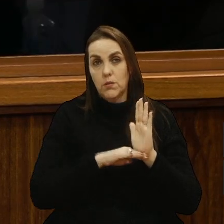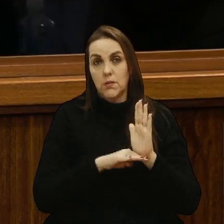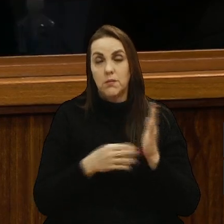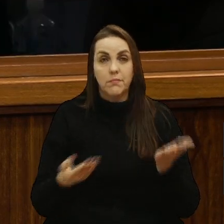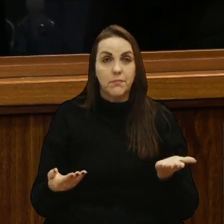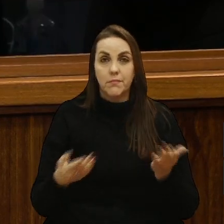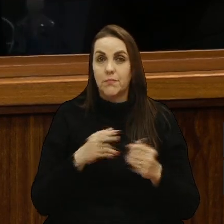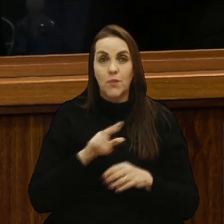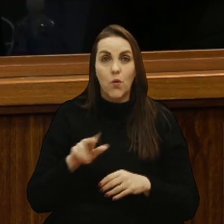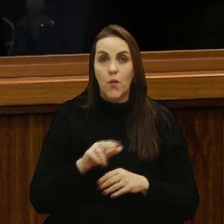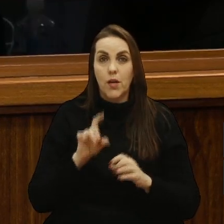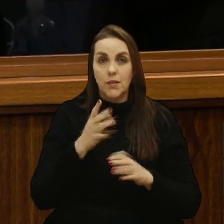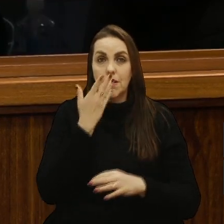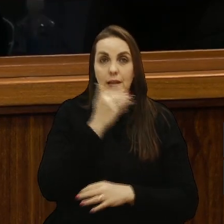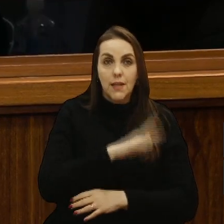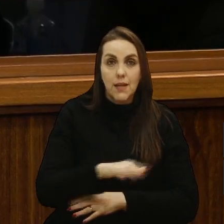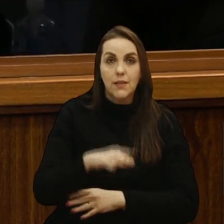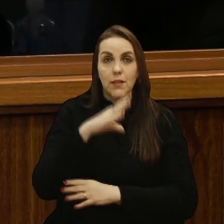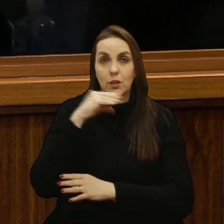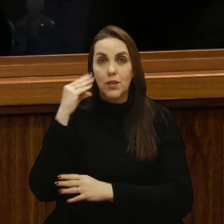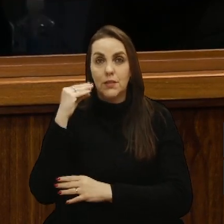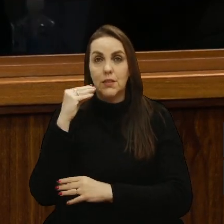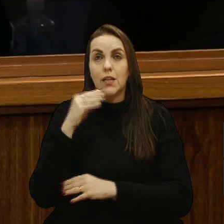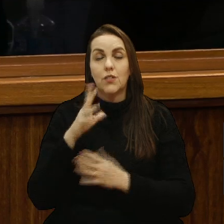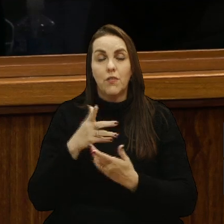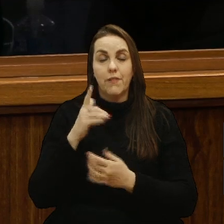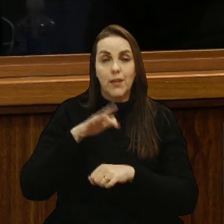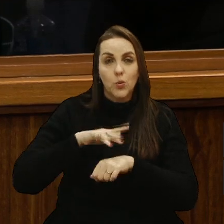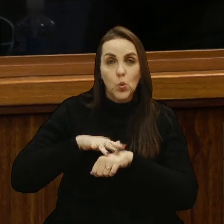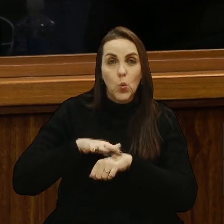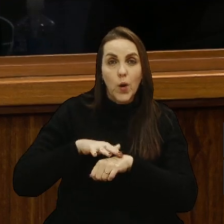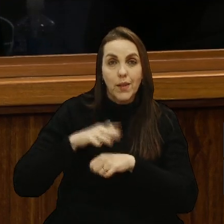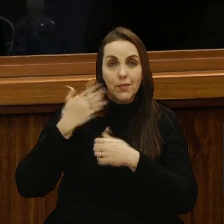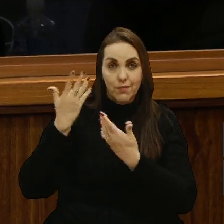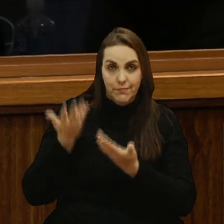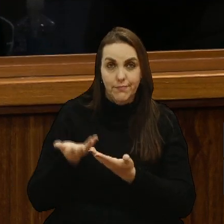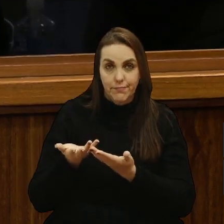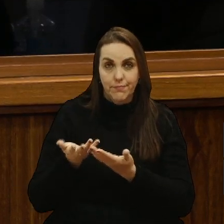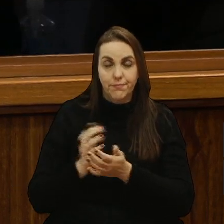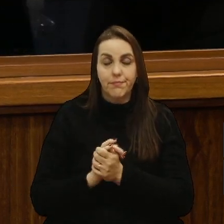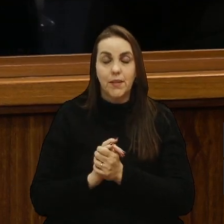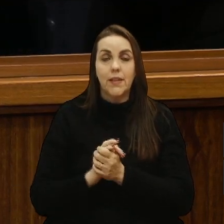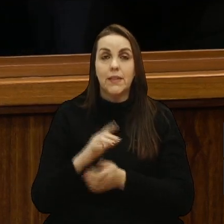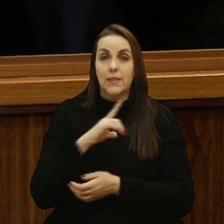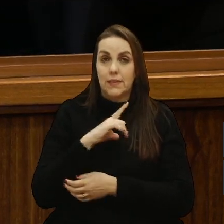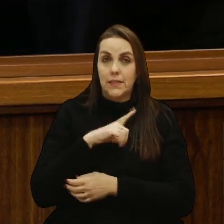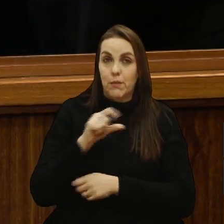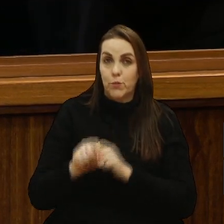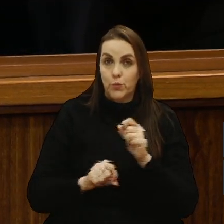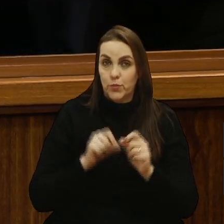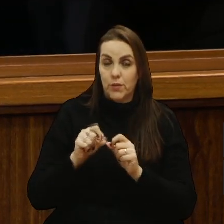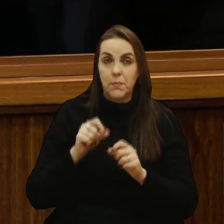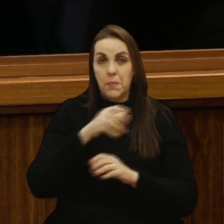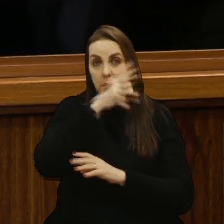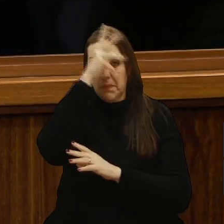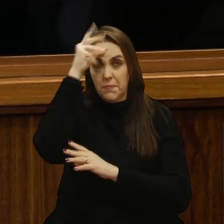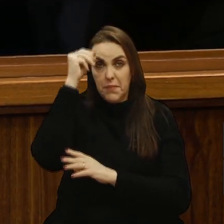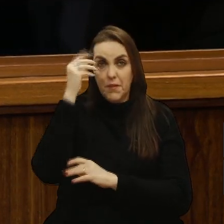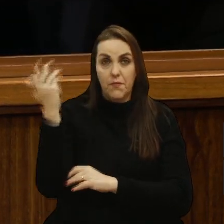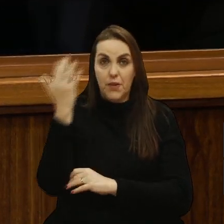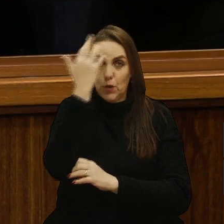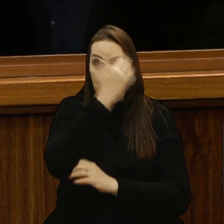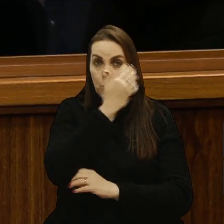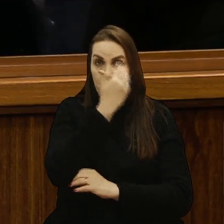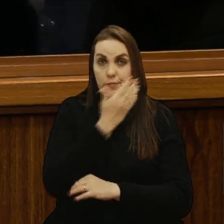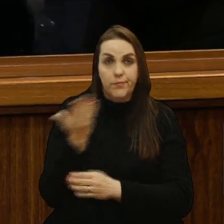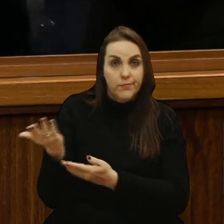não levem essa criança, esse adolescente ao adoecimento. Quando nós temos uma prefeitura, um prefeito